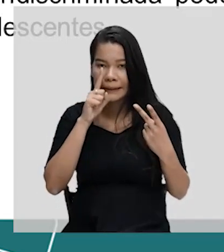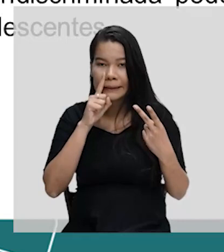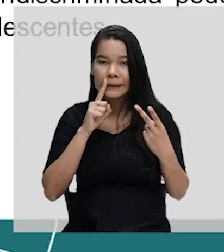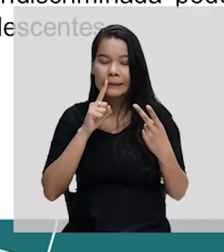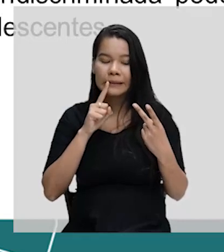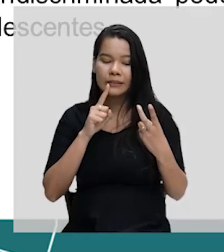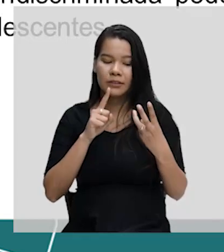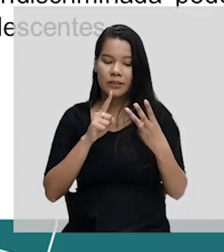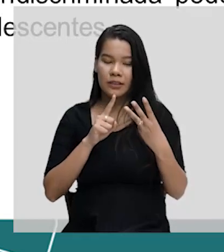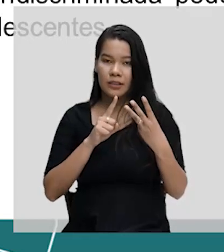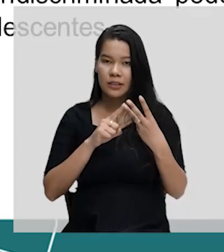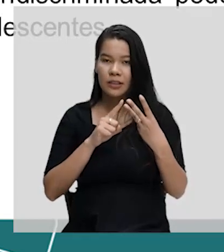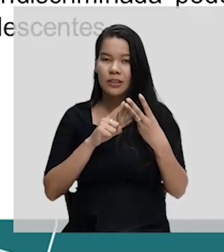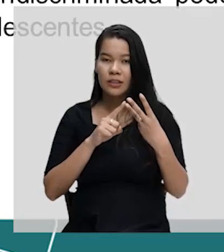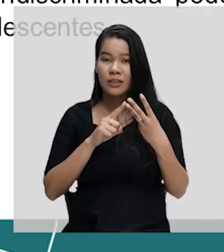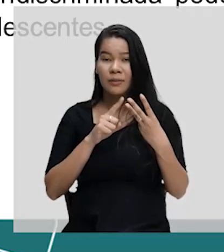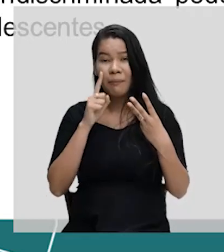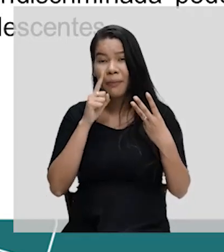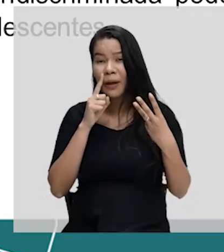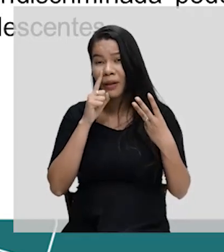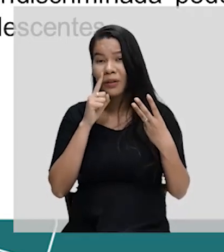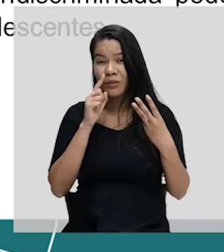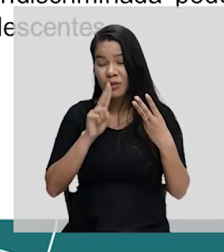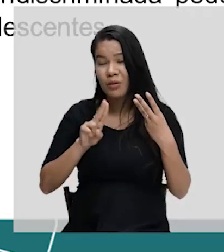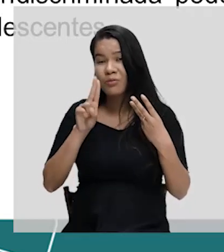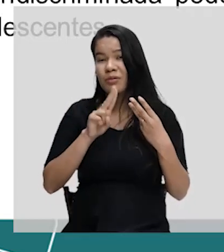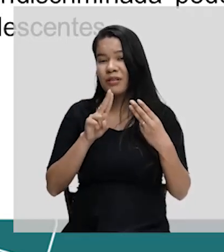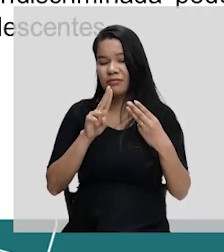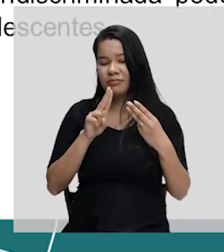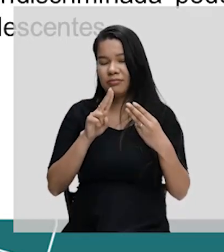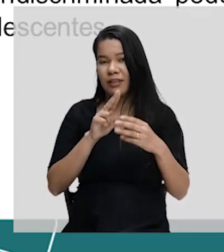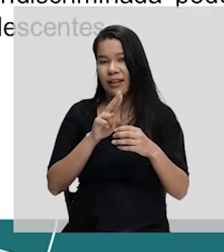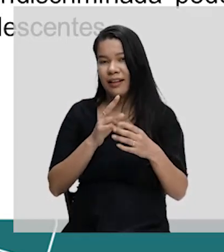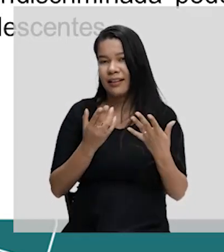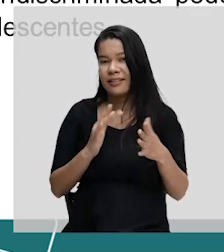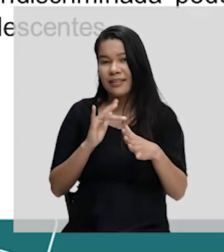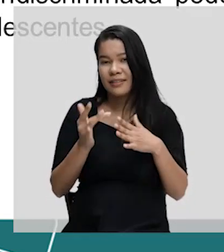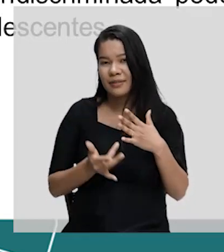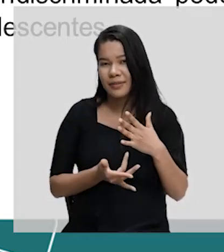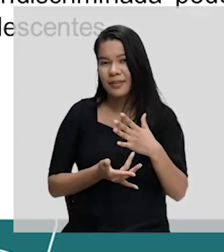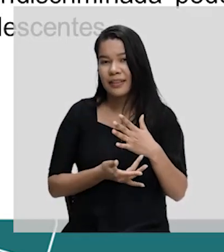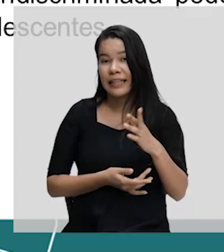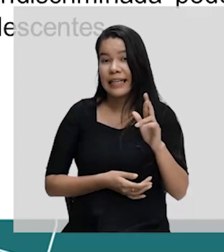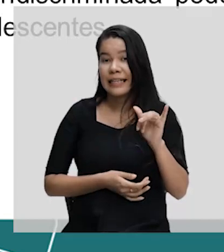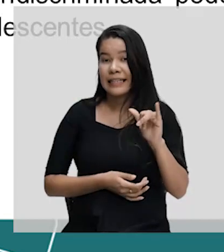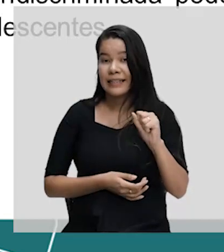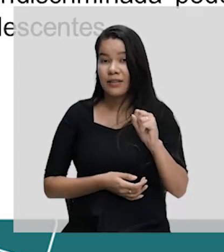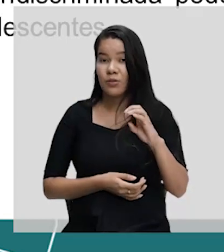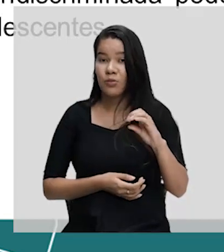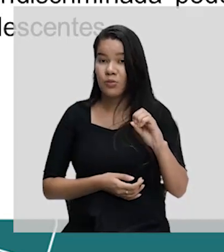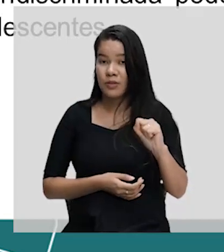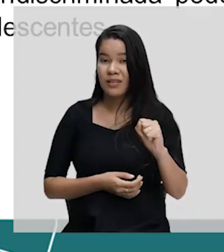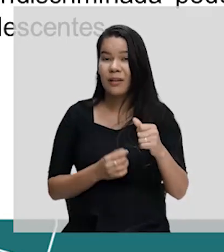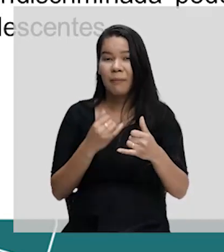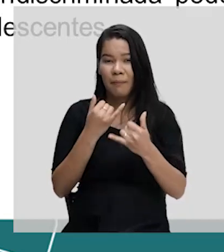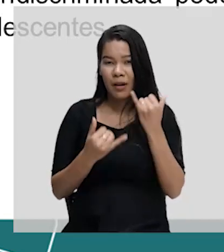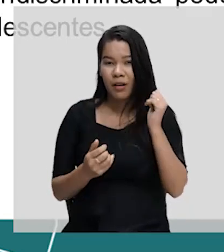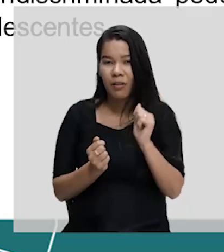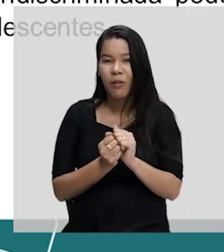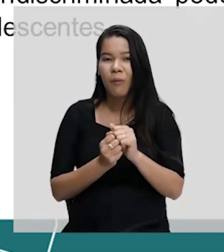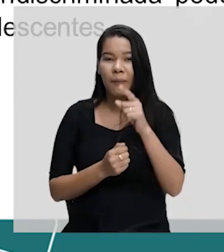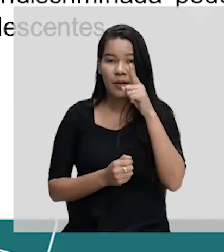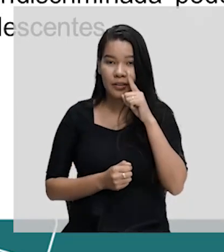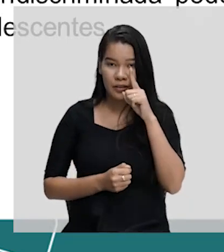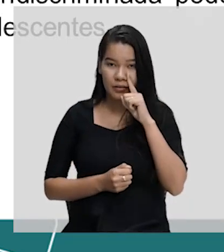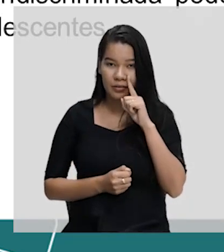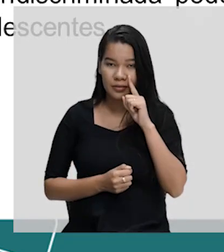el uso de las redes sociais. Então, ameaças, perigos e riscos do uso das redes sociais.